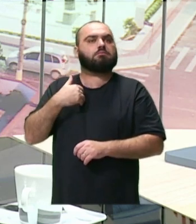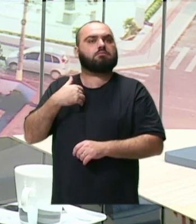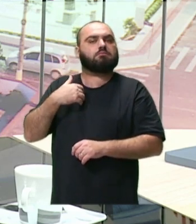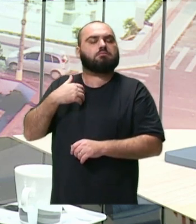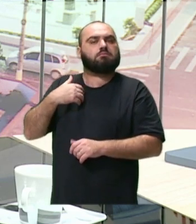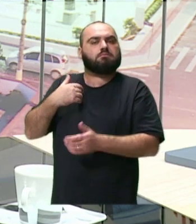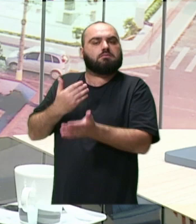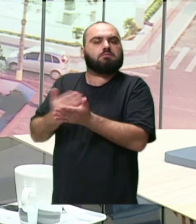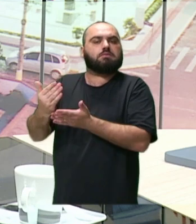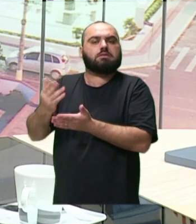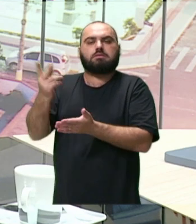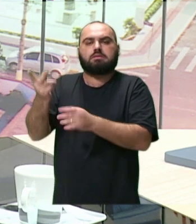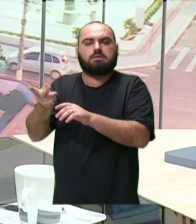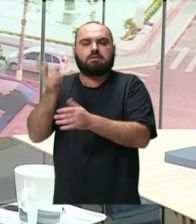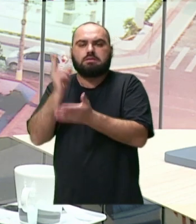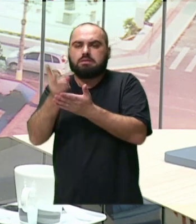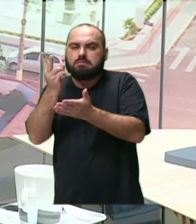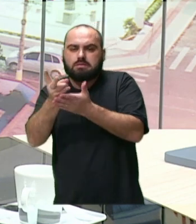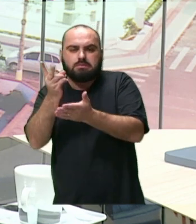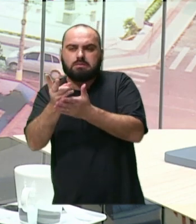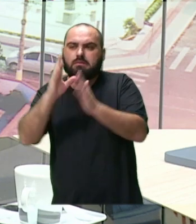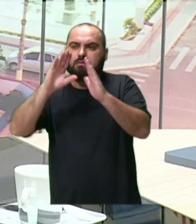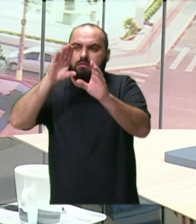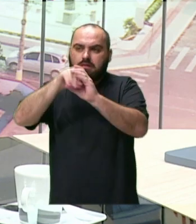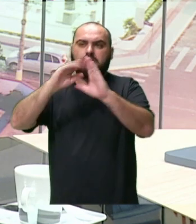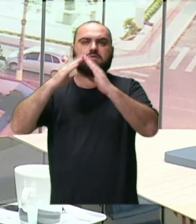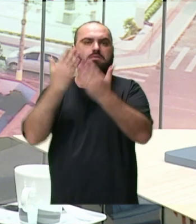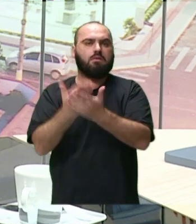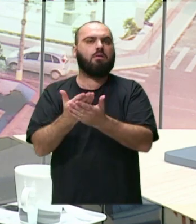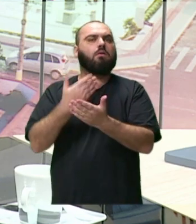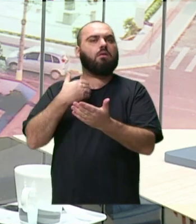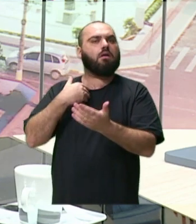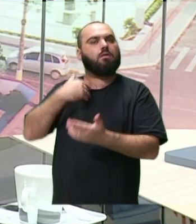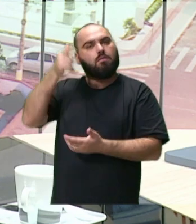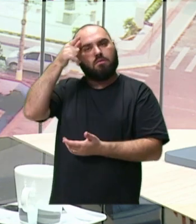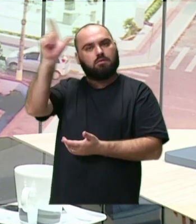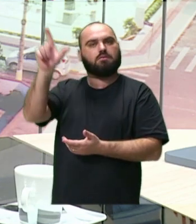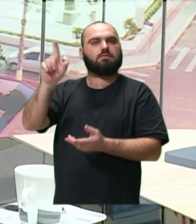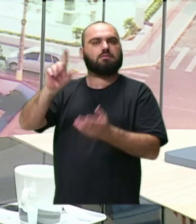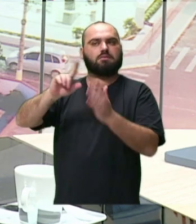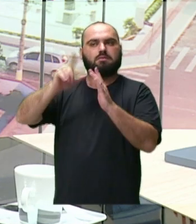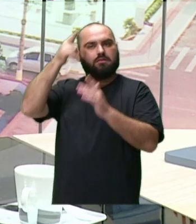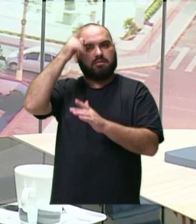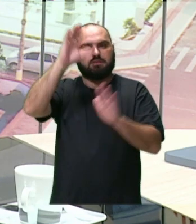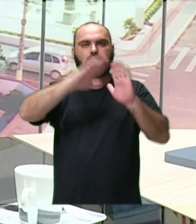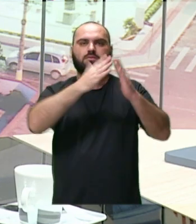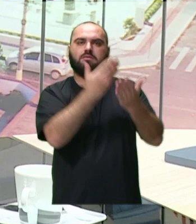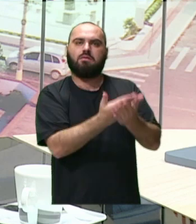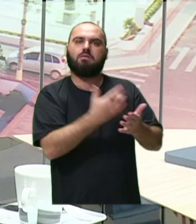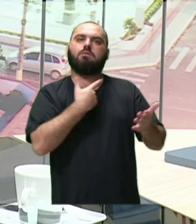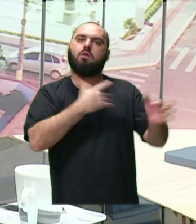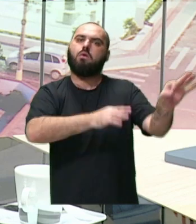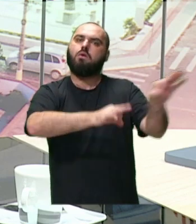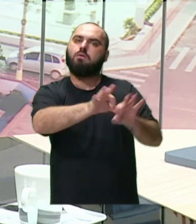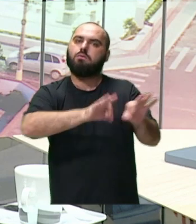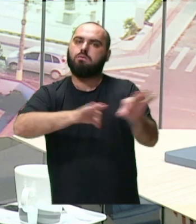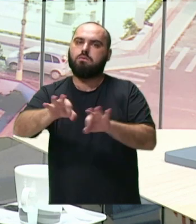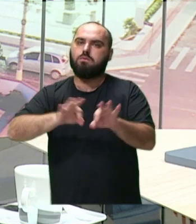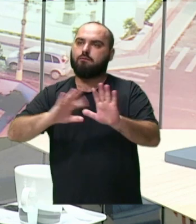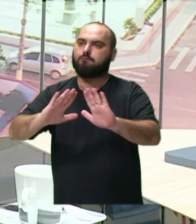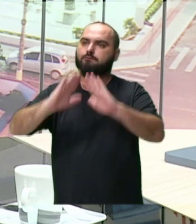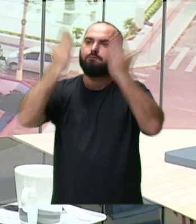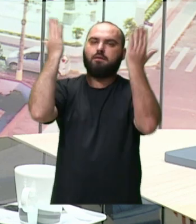eu procurava sempre ser uma liderança na escola. Eu estava no Grêmio Estudantil, era líder de classe, era eu que organizava os